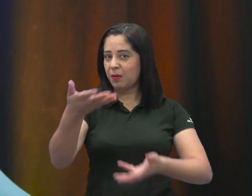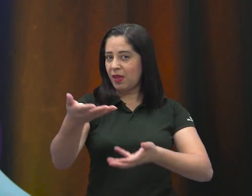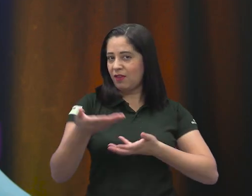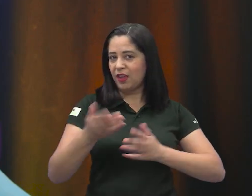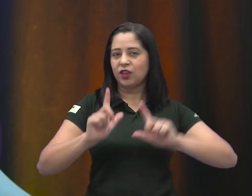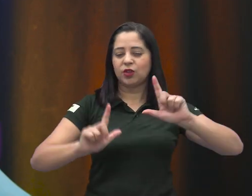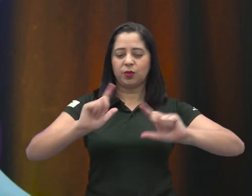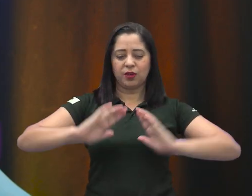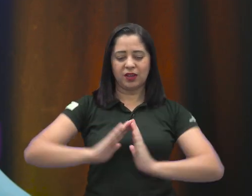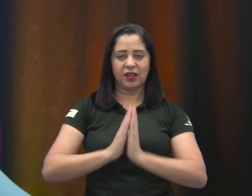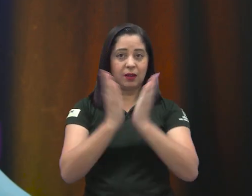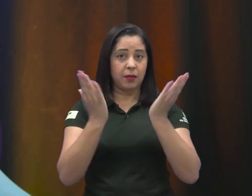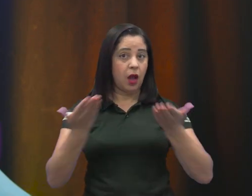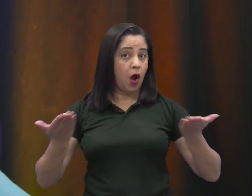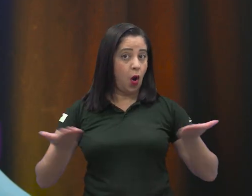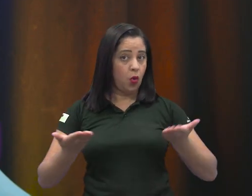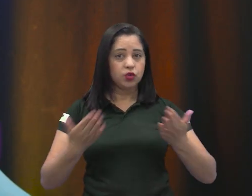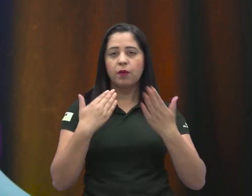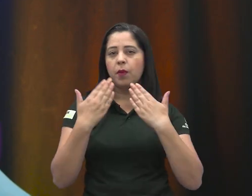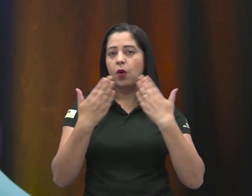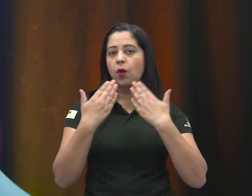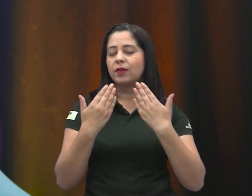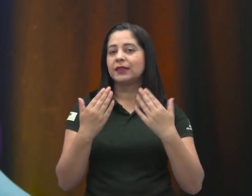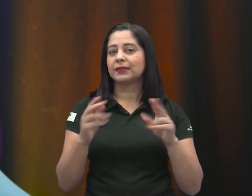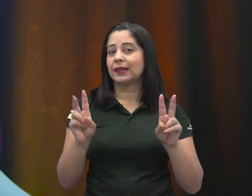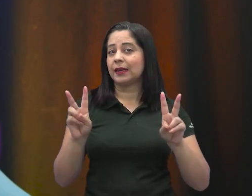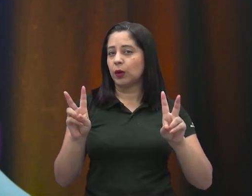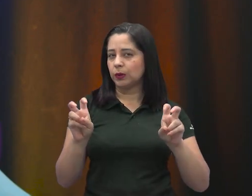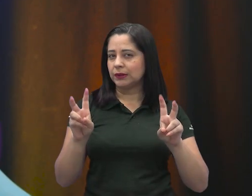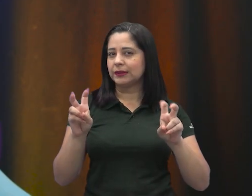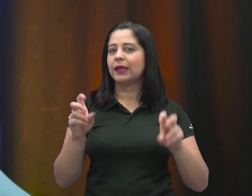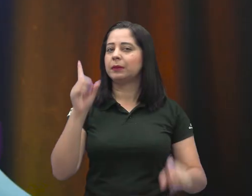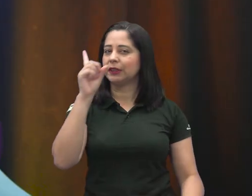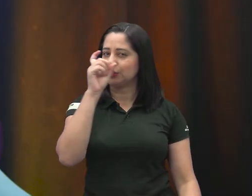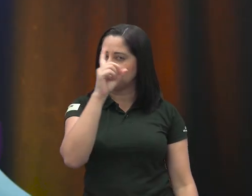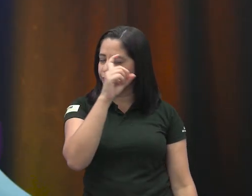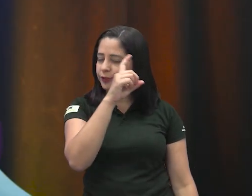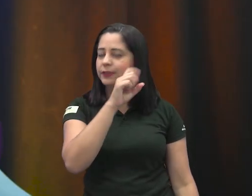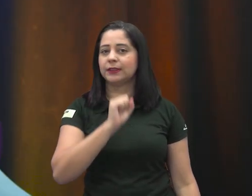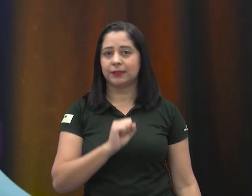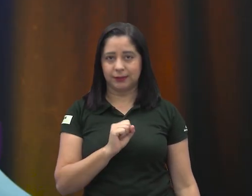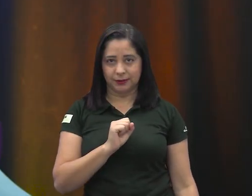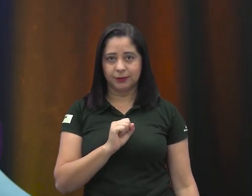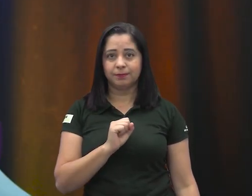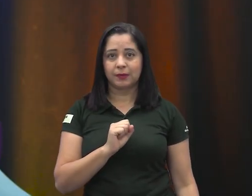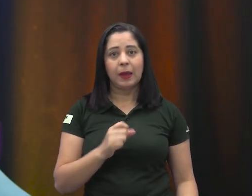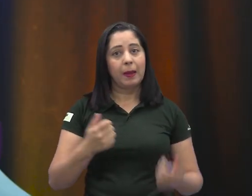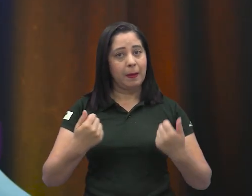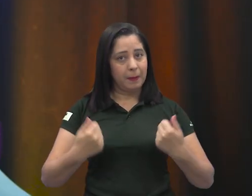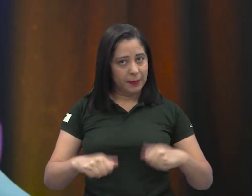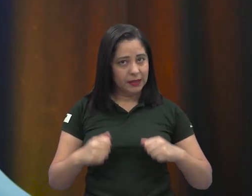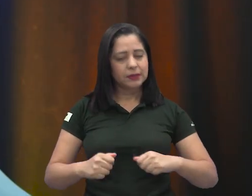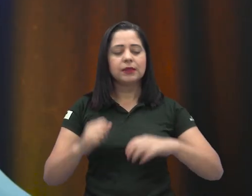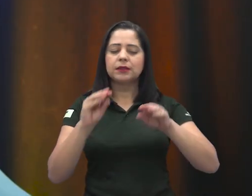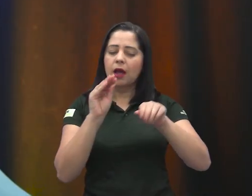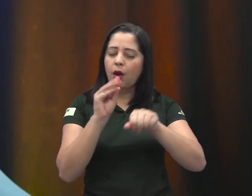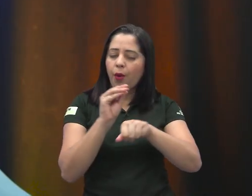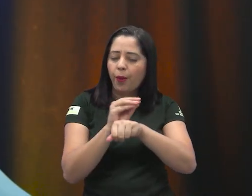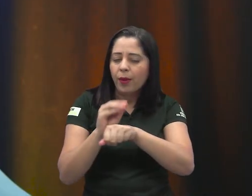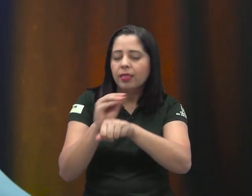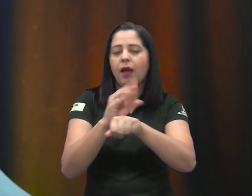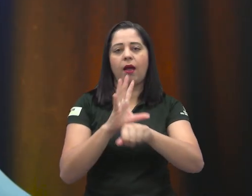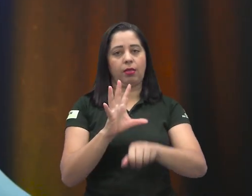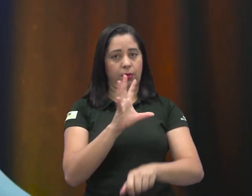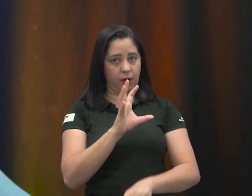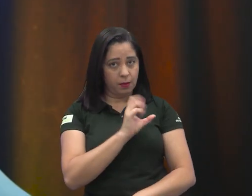Bem-vindo ao Inspiração. Hoje vamos falar de uma condição complexa e delicada que deve ser encarada com muito